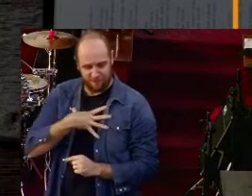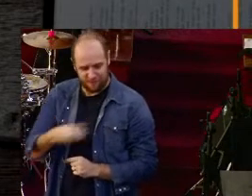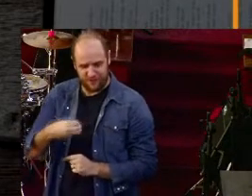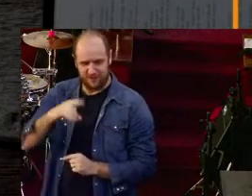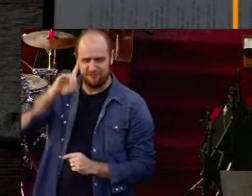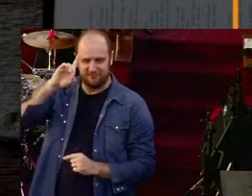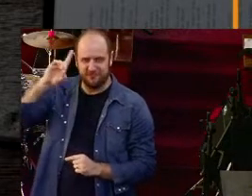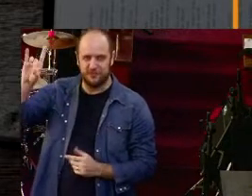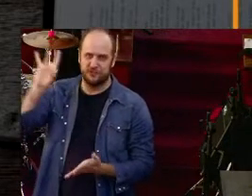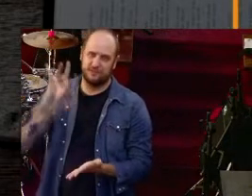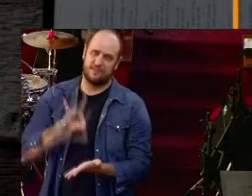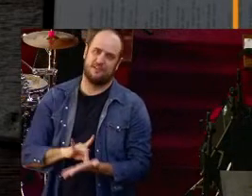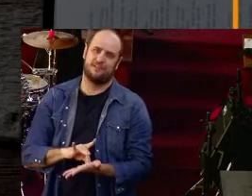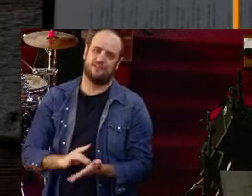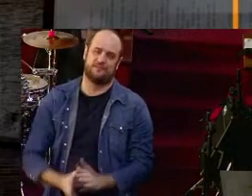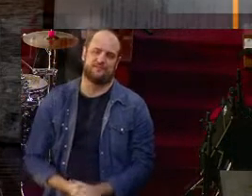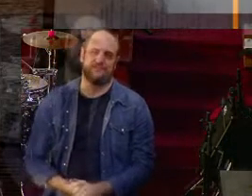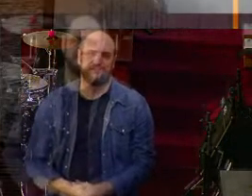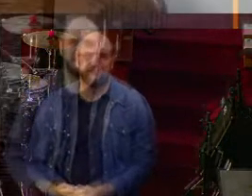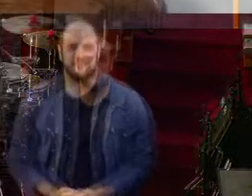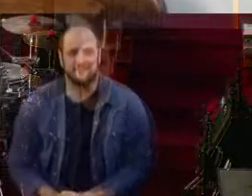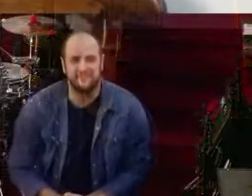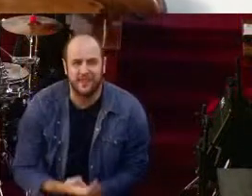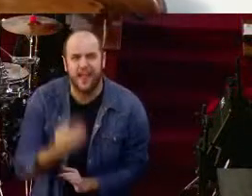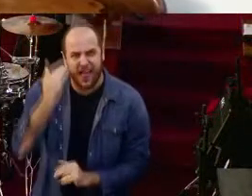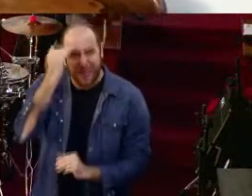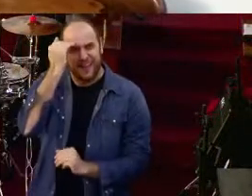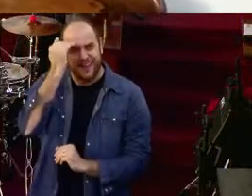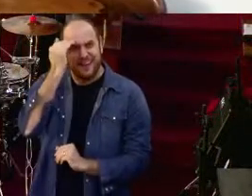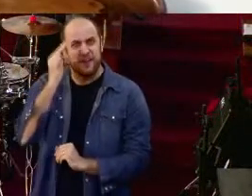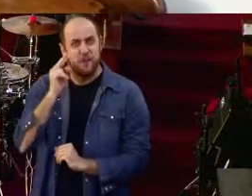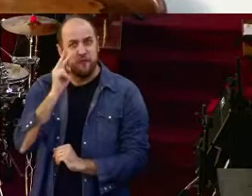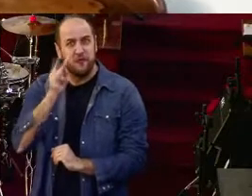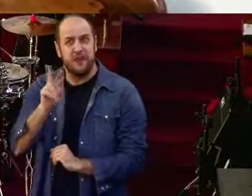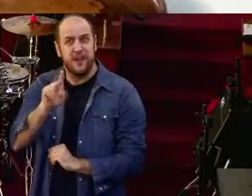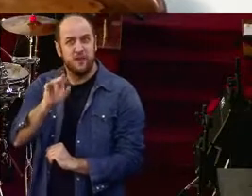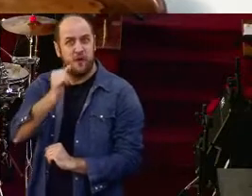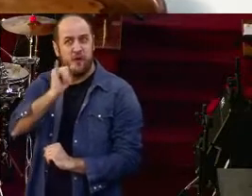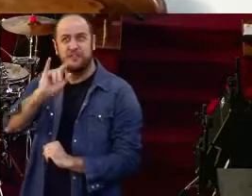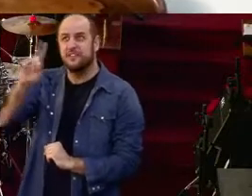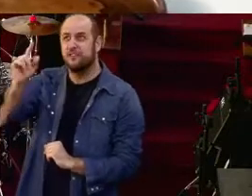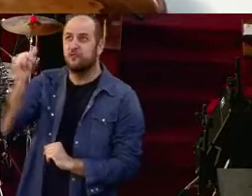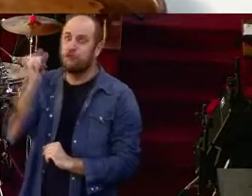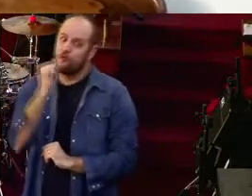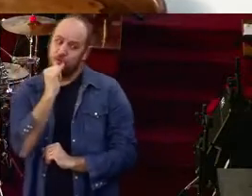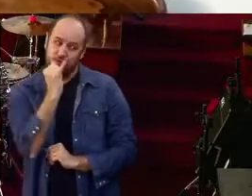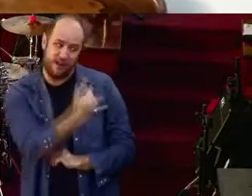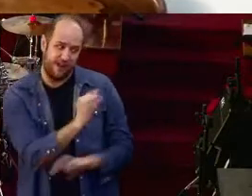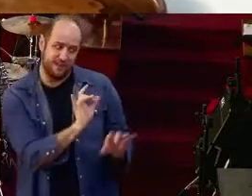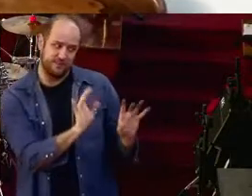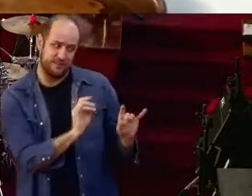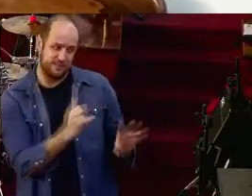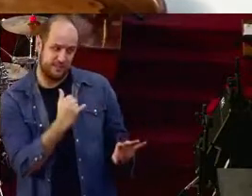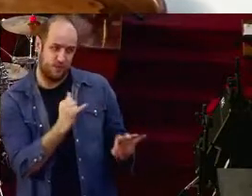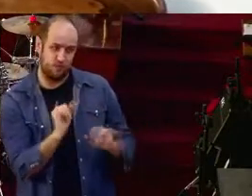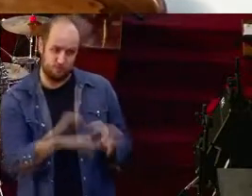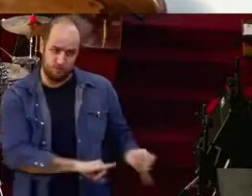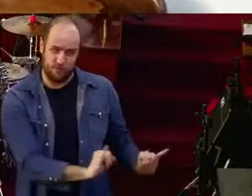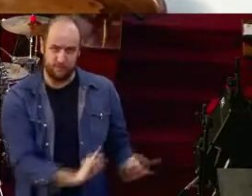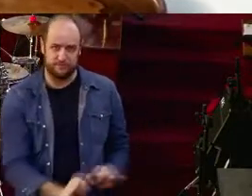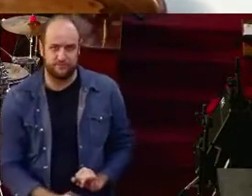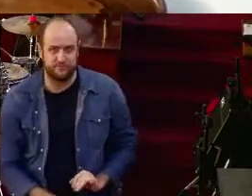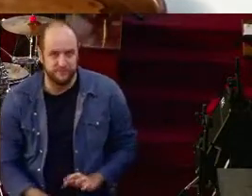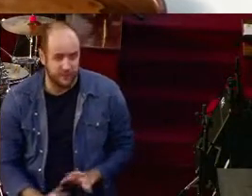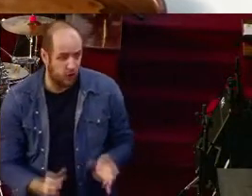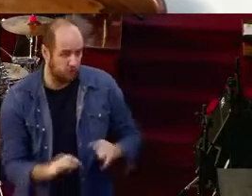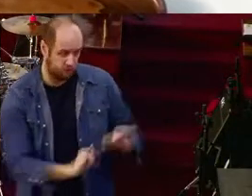Deus. Então, é como se Deus tivesse combinado com João Batista: olha, quando você